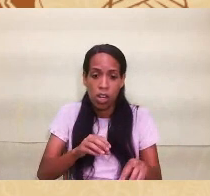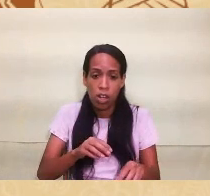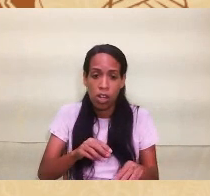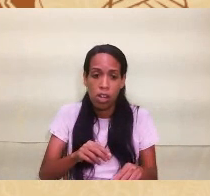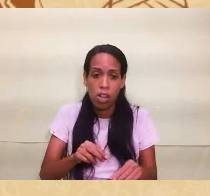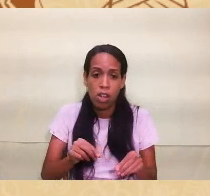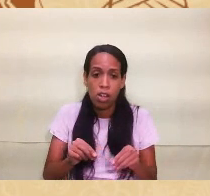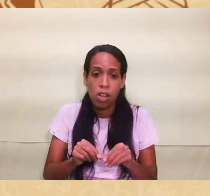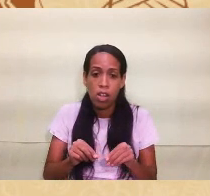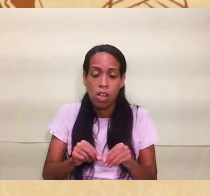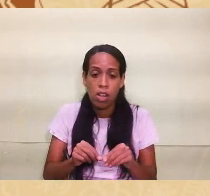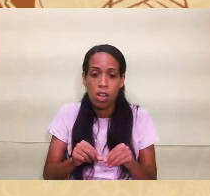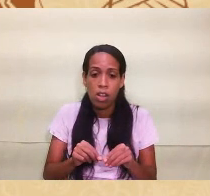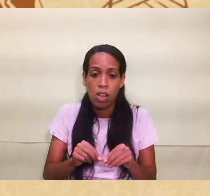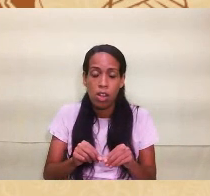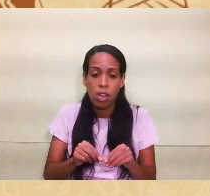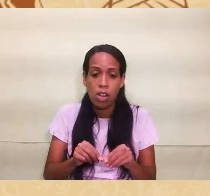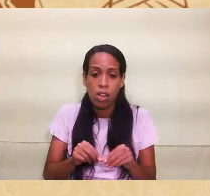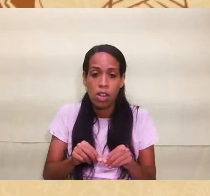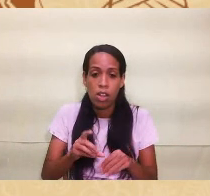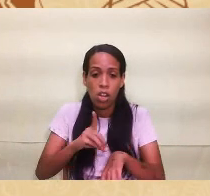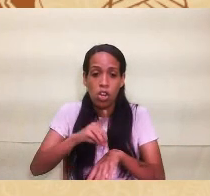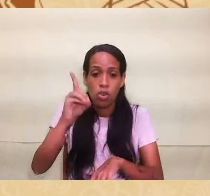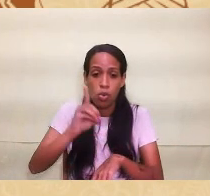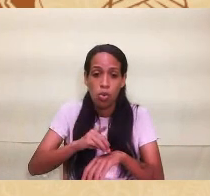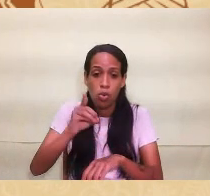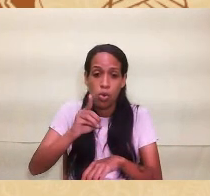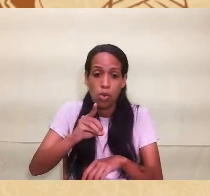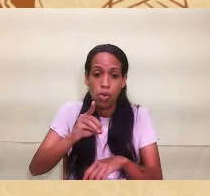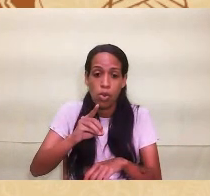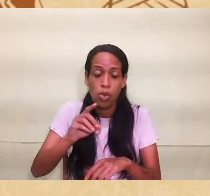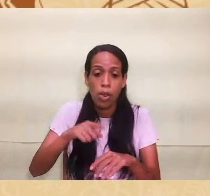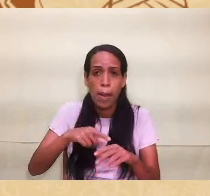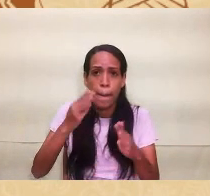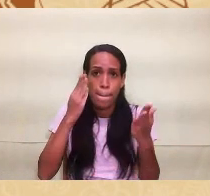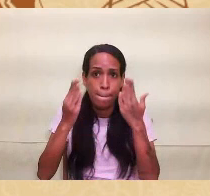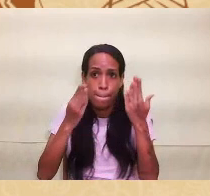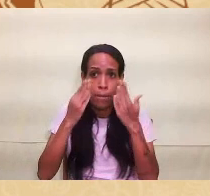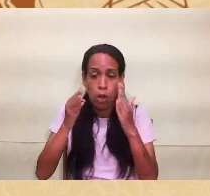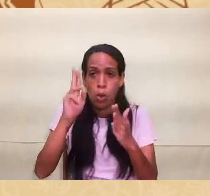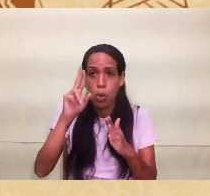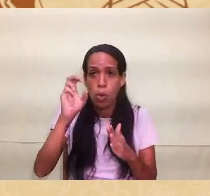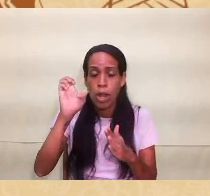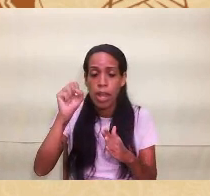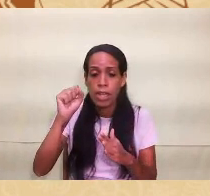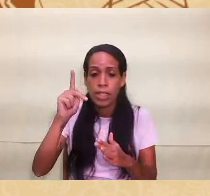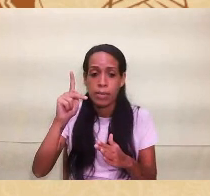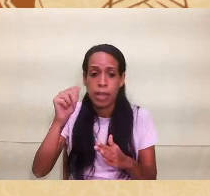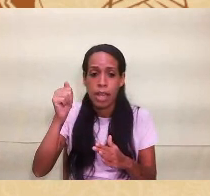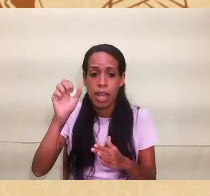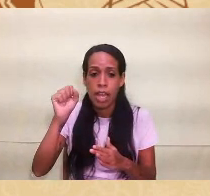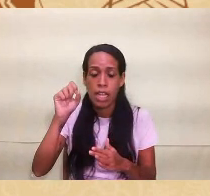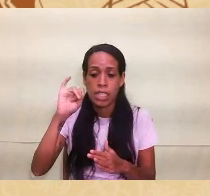A novidade é que meu pós-doutorado está sendo um programa de psicologia da Unesp de Assis. E tem uma razão especial de ser